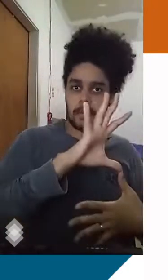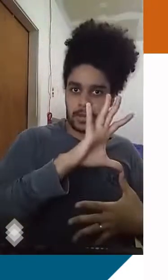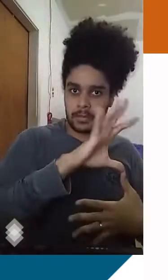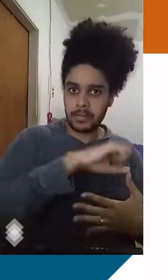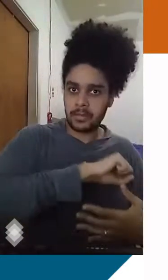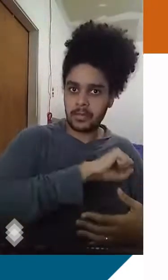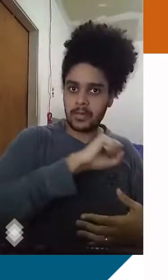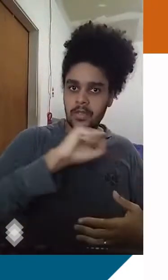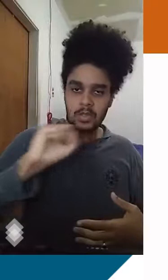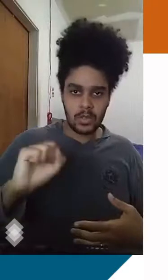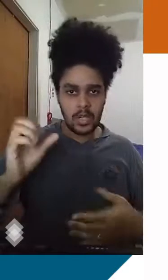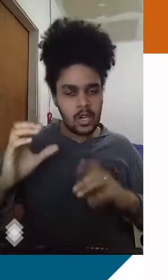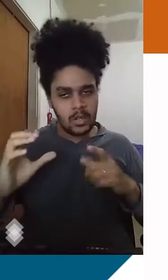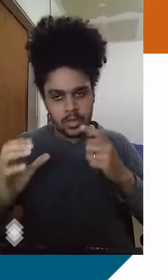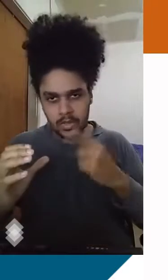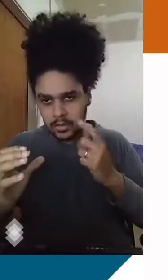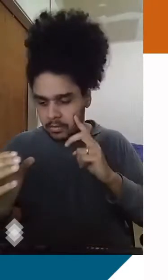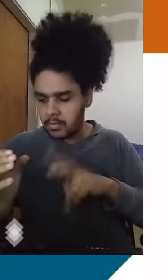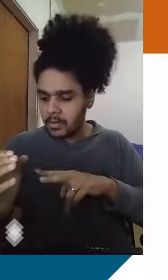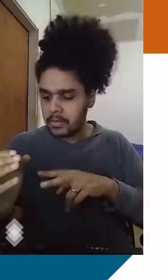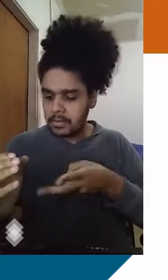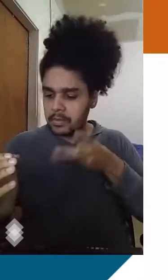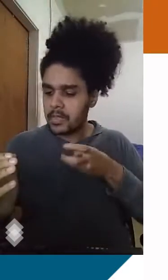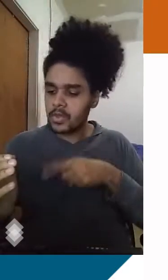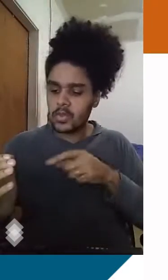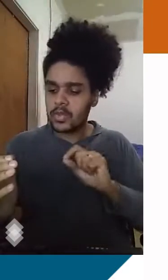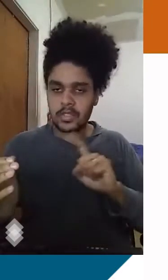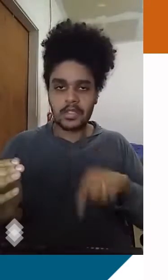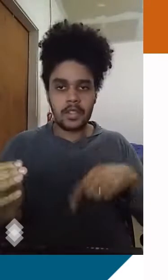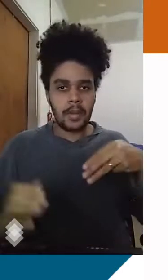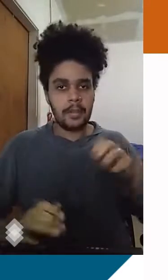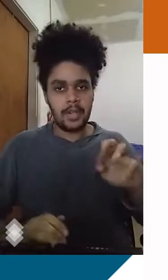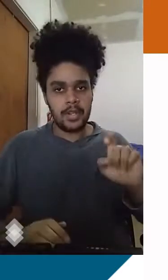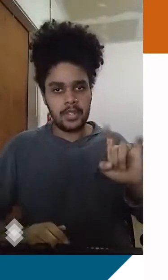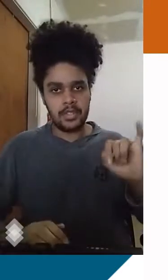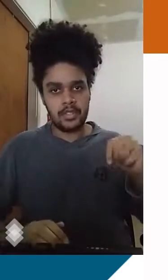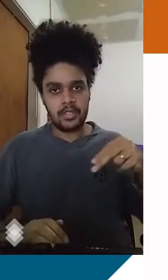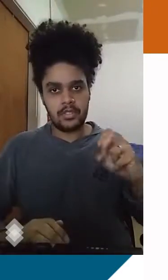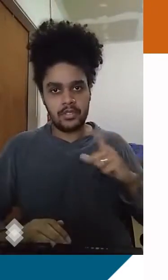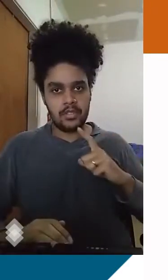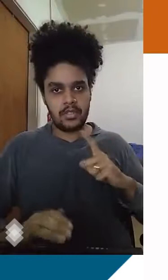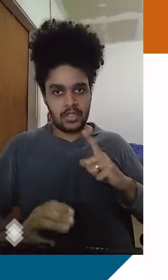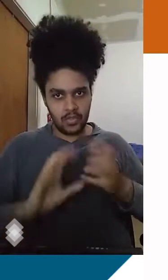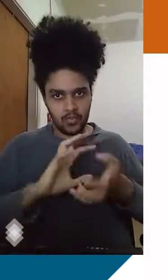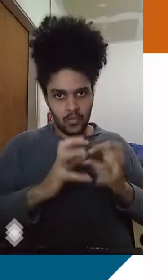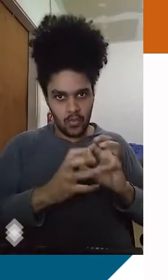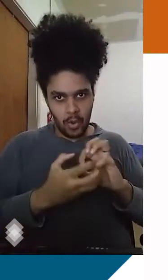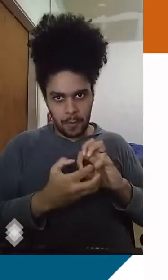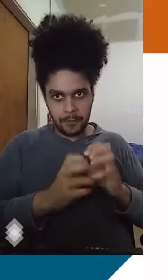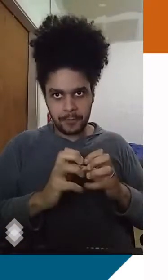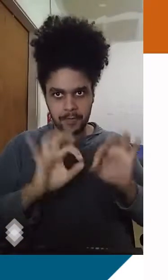mapa que é produzido por essa projeção, a gente percebe o quê? Que os meridianos, eles possuem esse formato